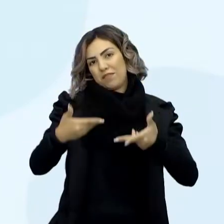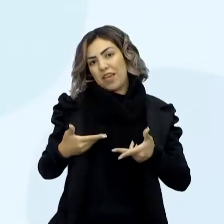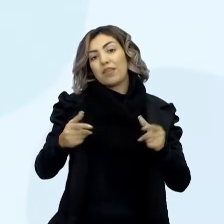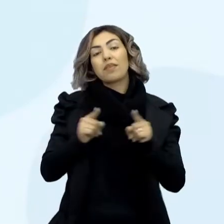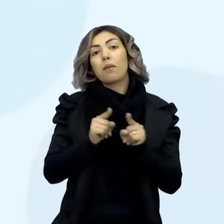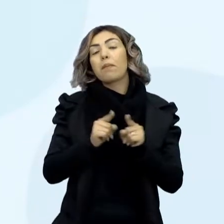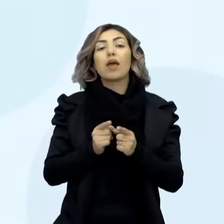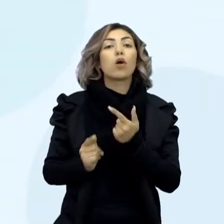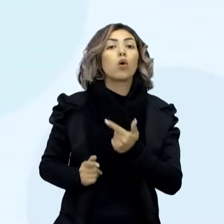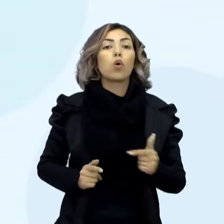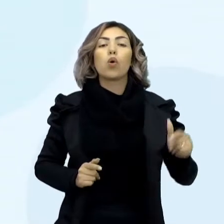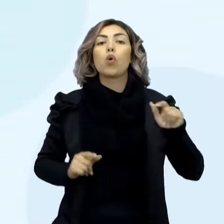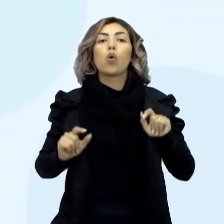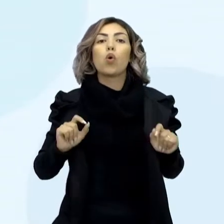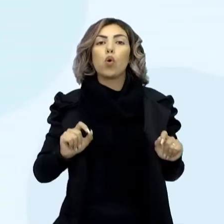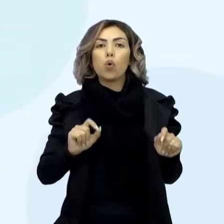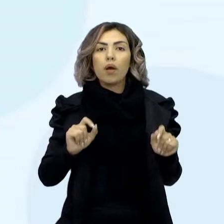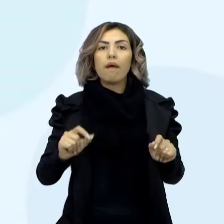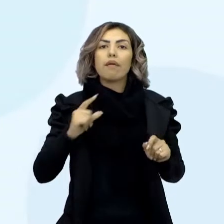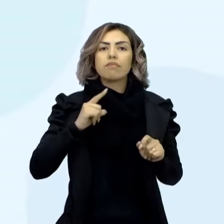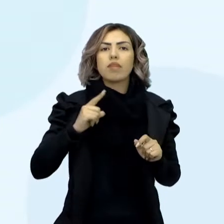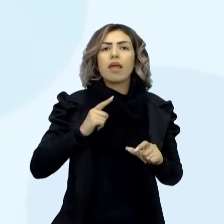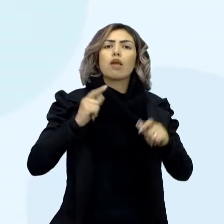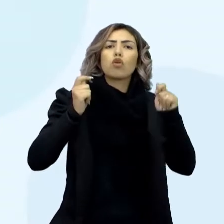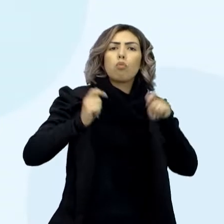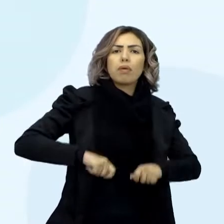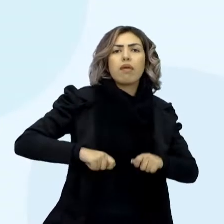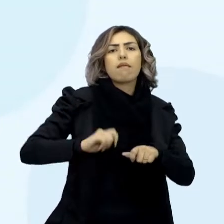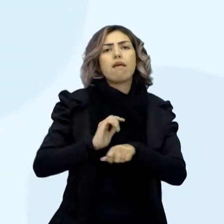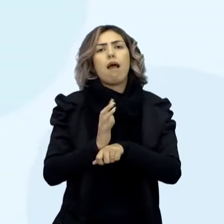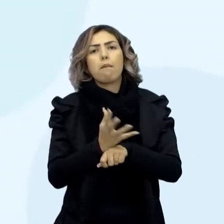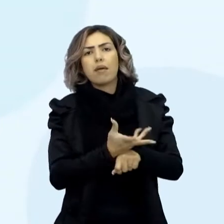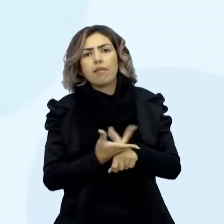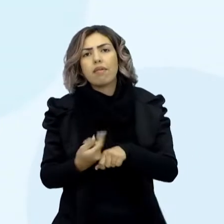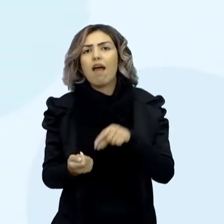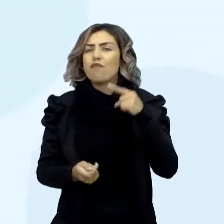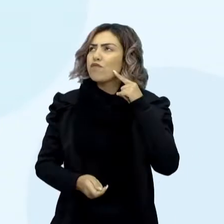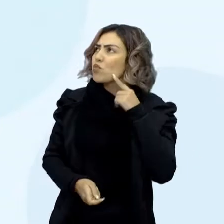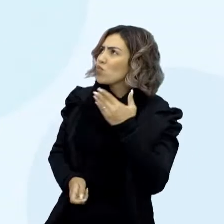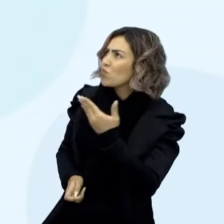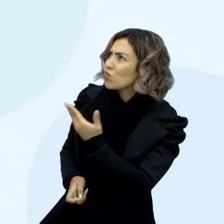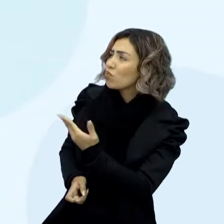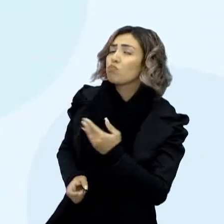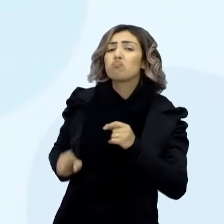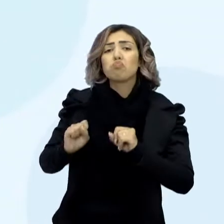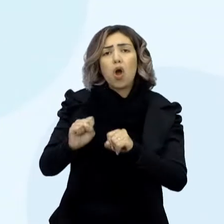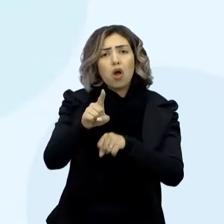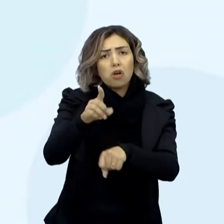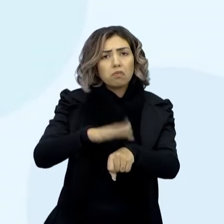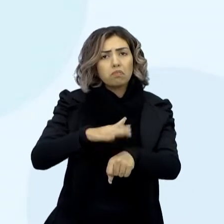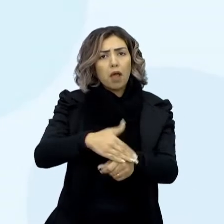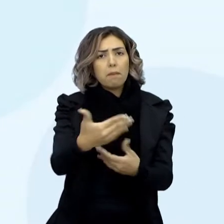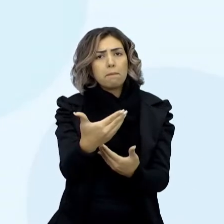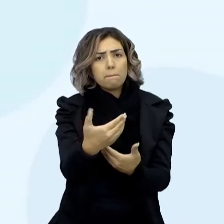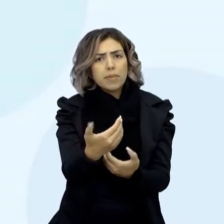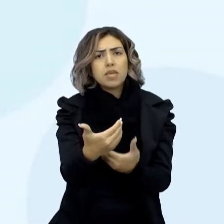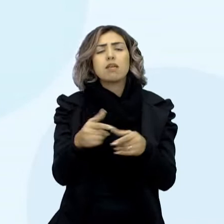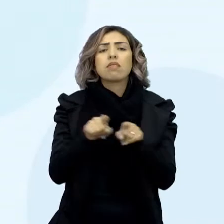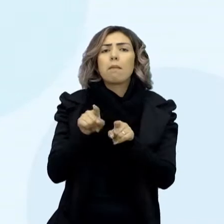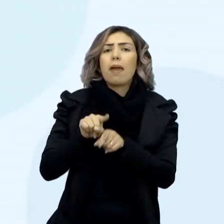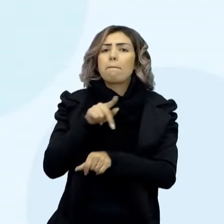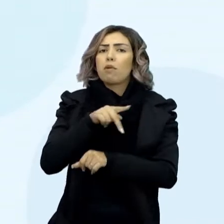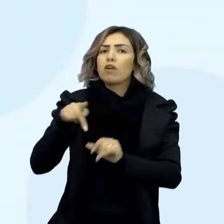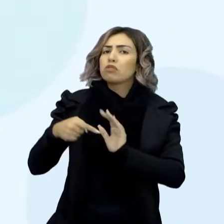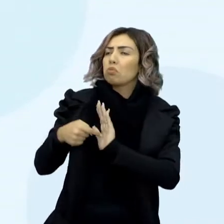para vocês as competências e habilidades que vocês podem tirar um print, conversar com o seu professor. Temos o nosso caminho,